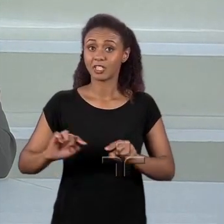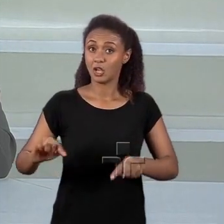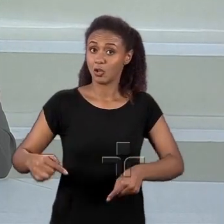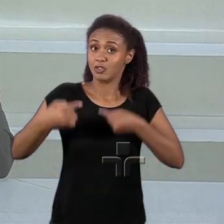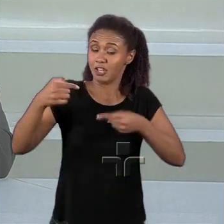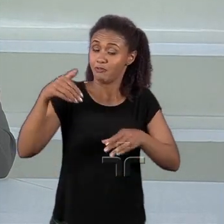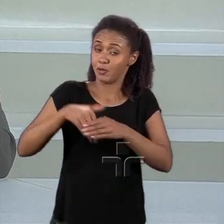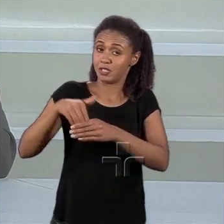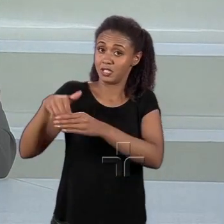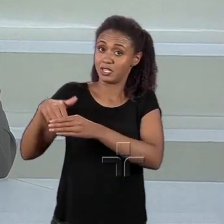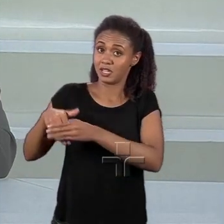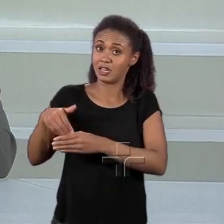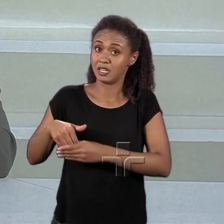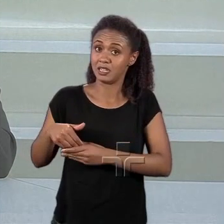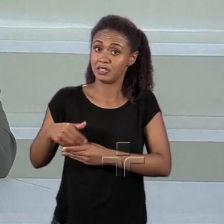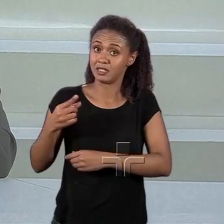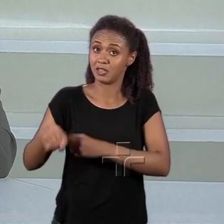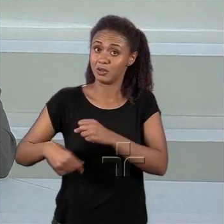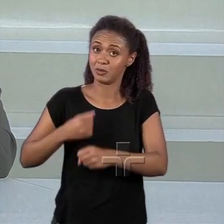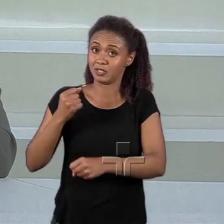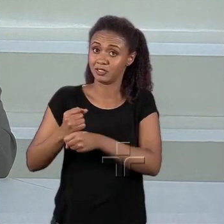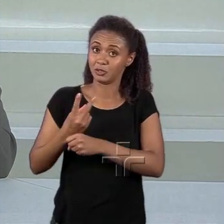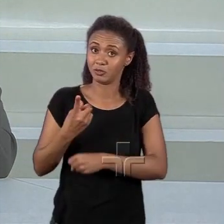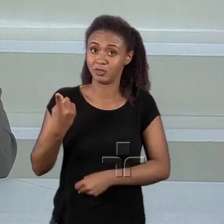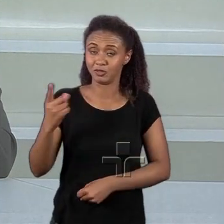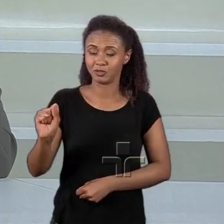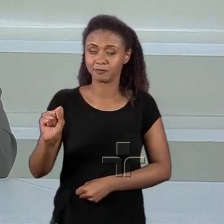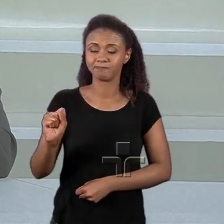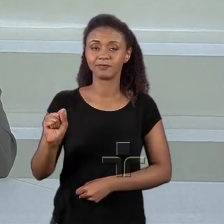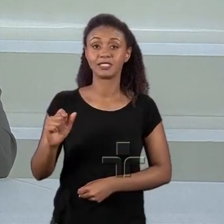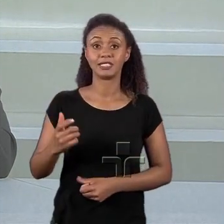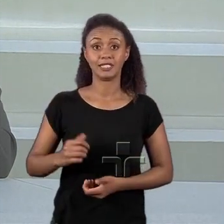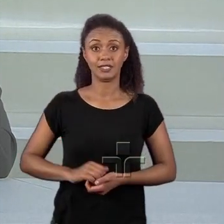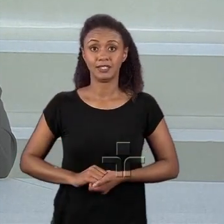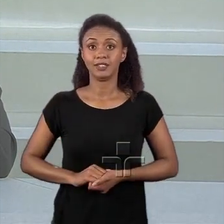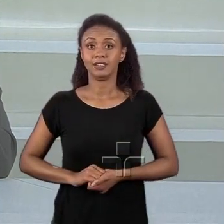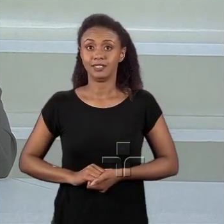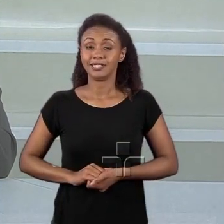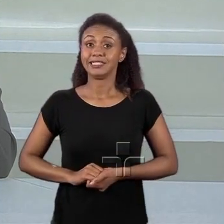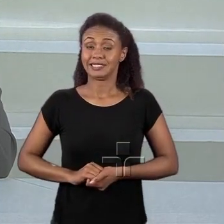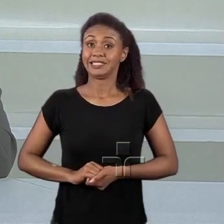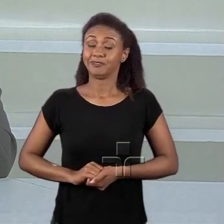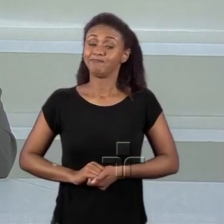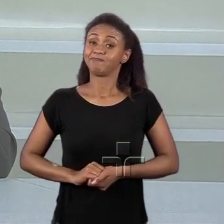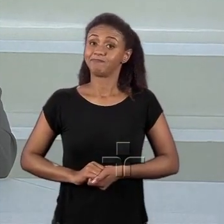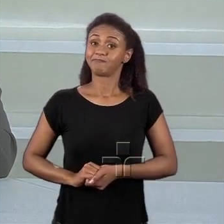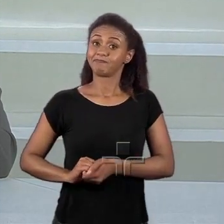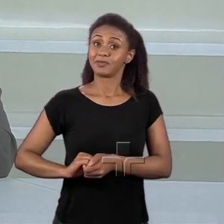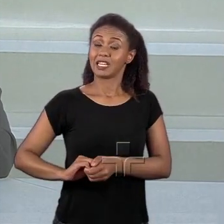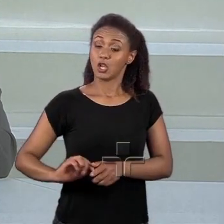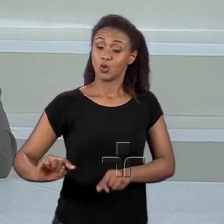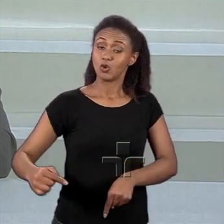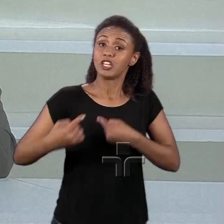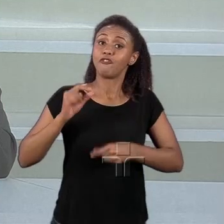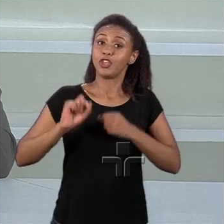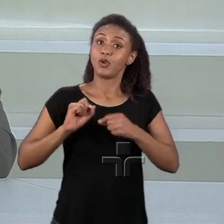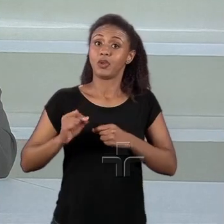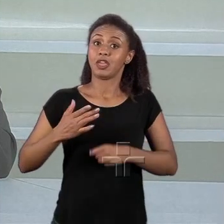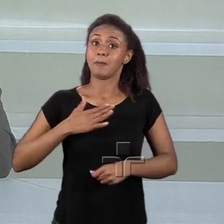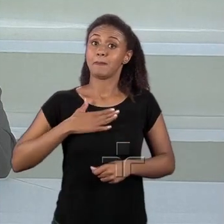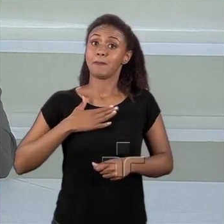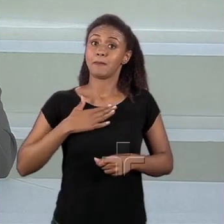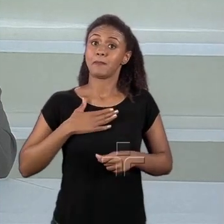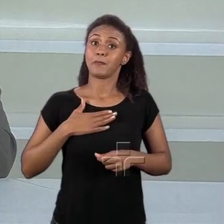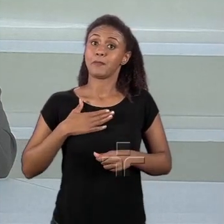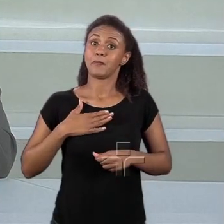Eleições 2018. Quando eu aceitei o desafio abrindo mão de um mandato praticamente certo de 8 anos